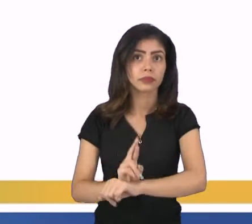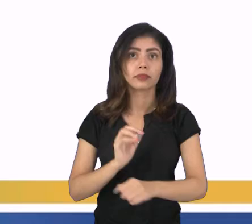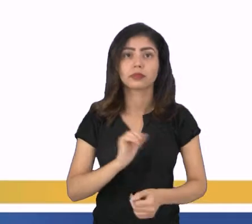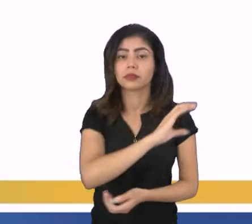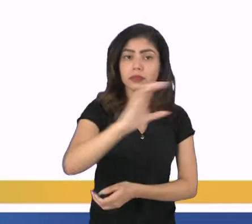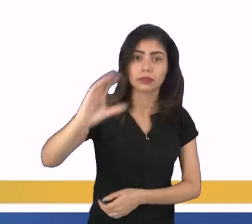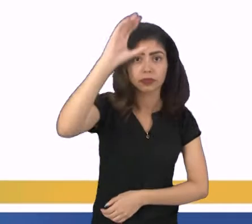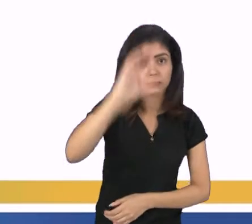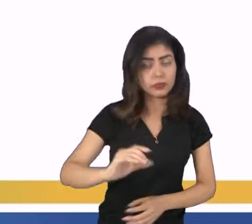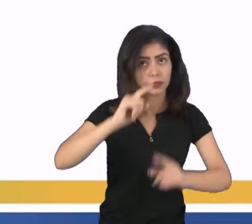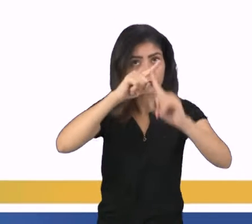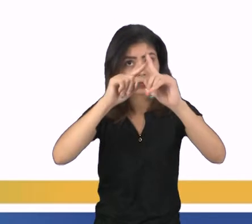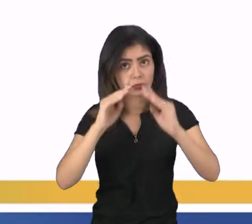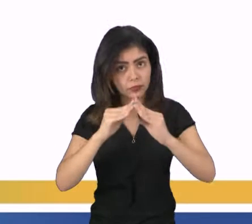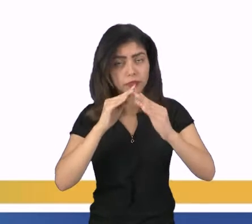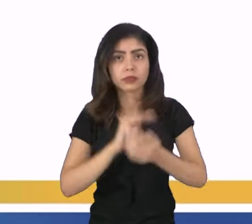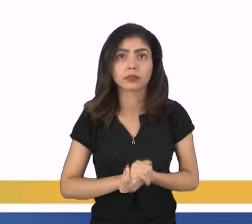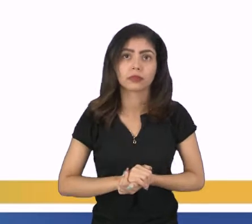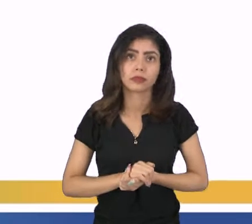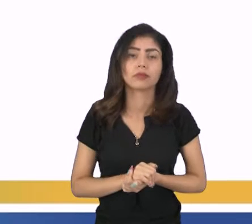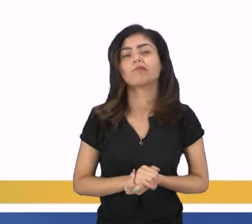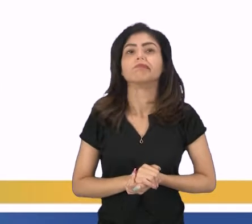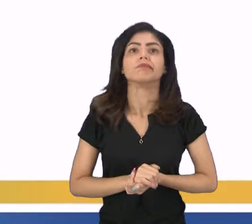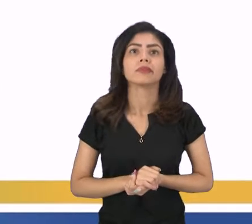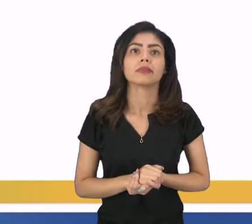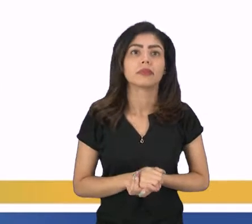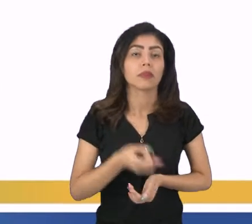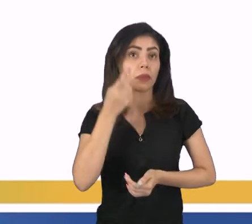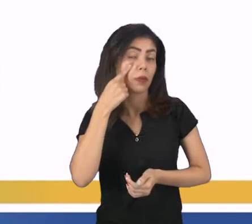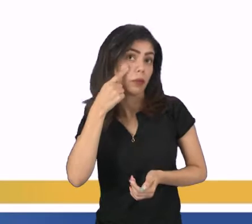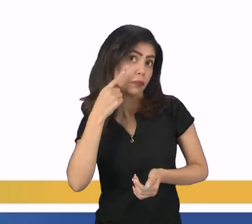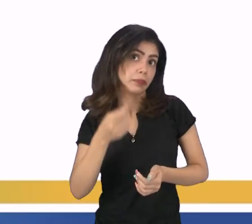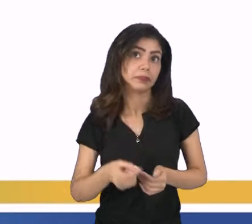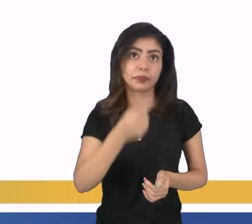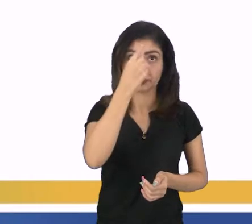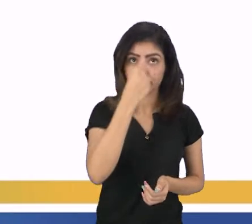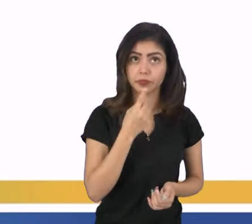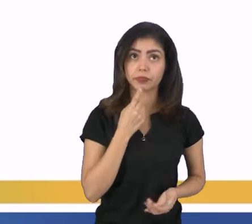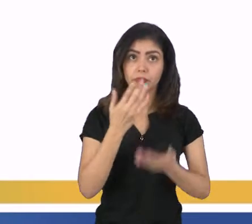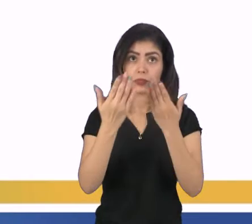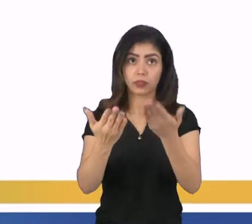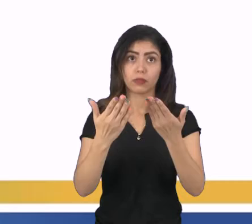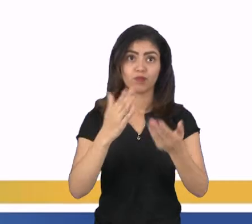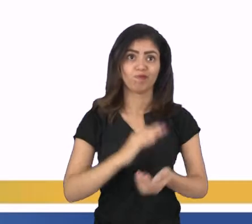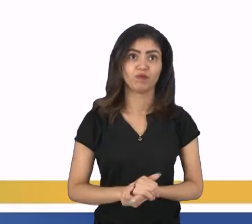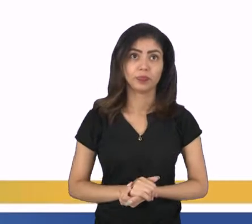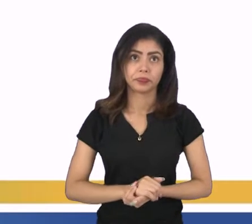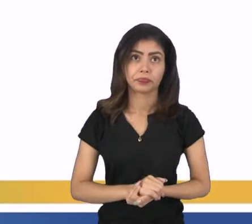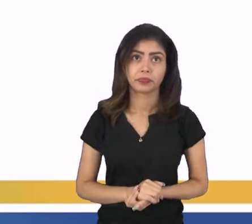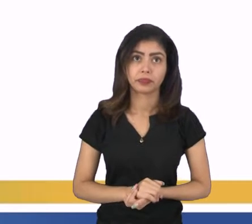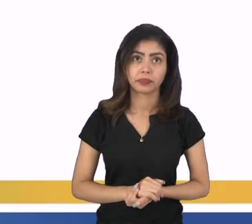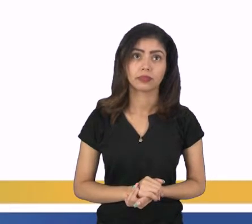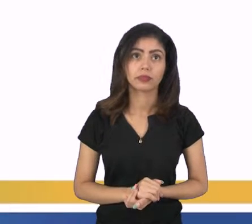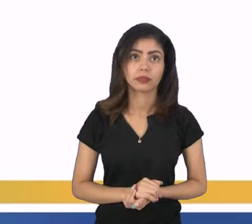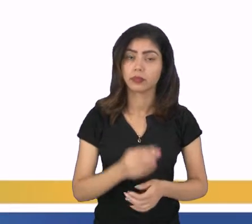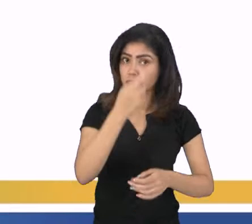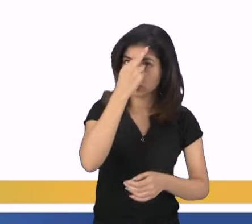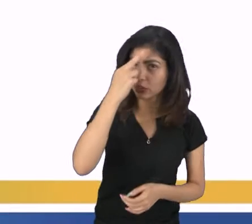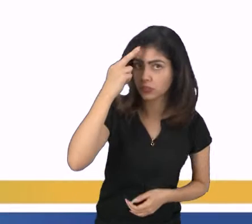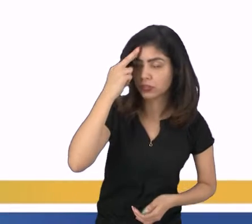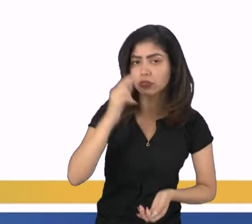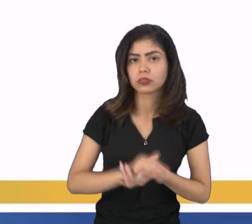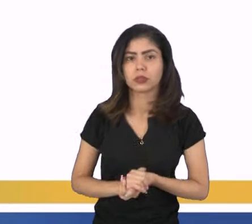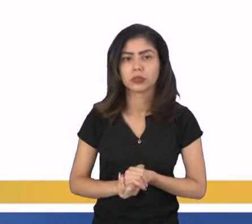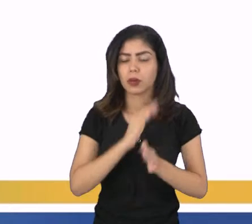religiosos ligados à Igreja Católica. Então vejam aí a primeira imagem que mostrei para vocês num contexto histórico,